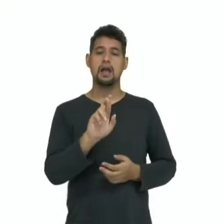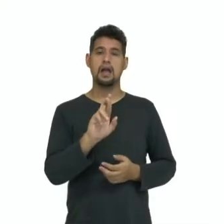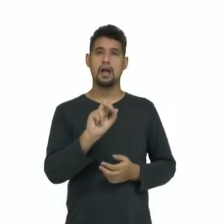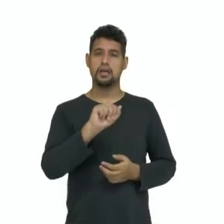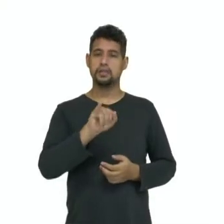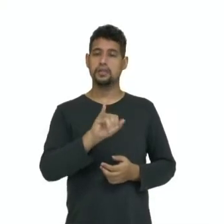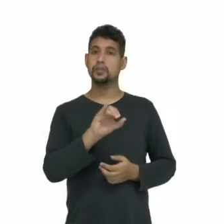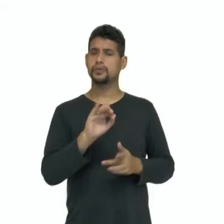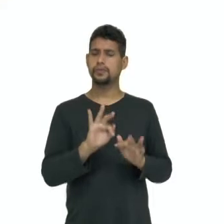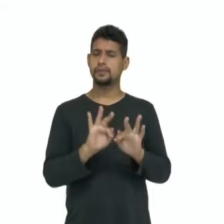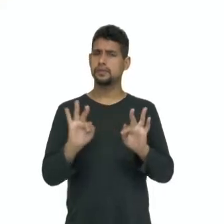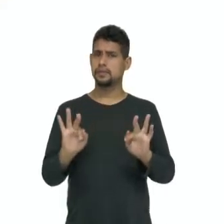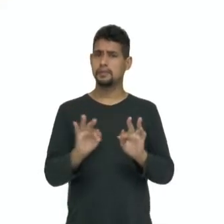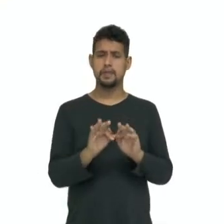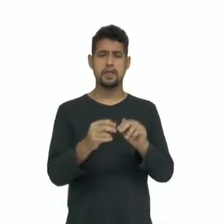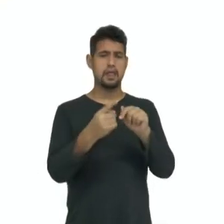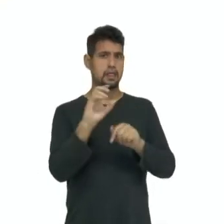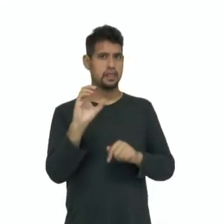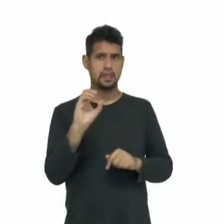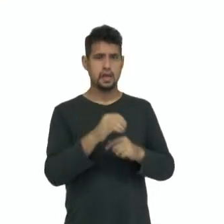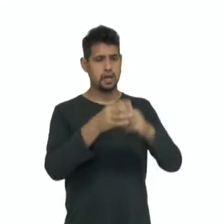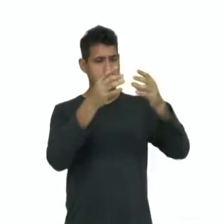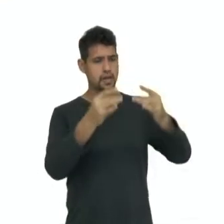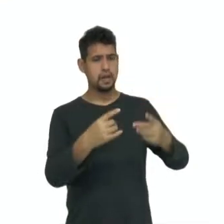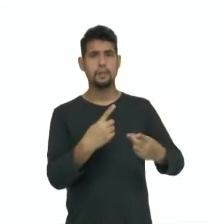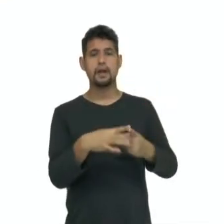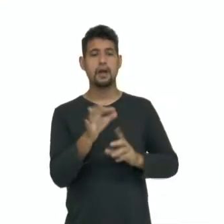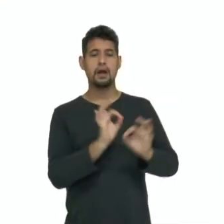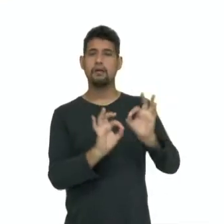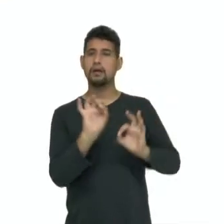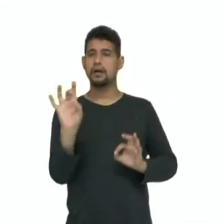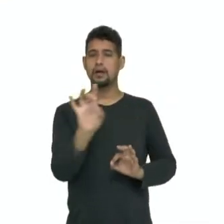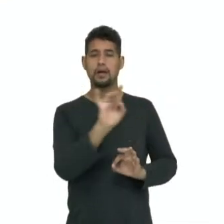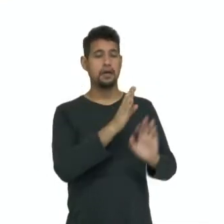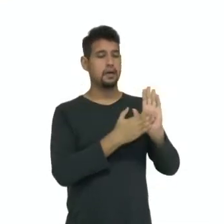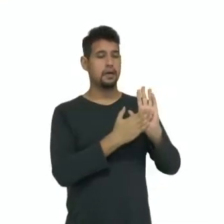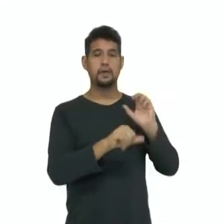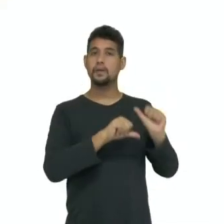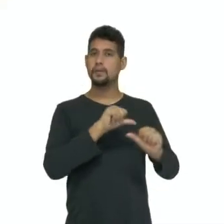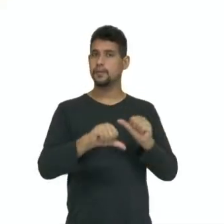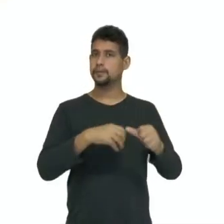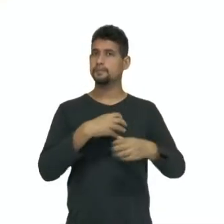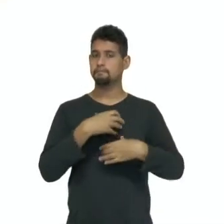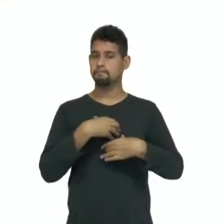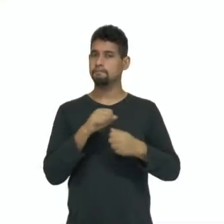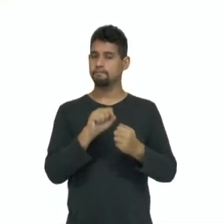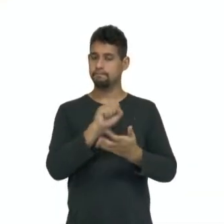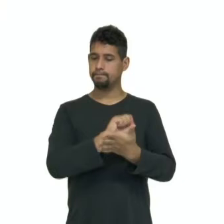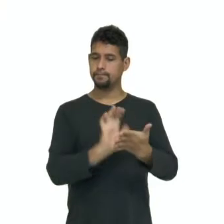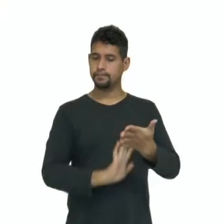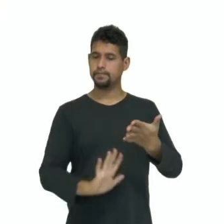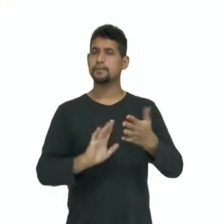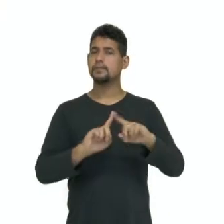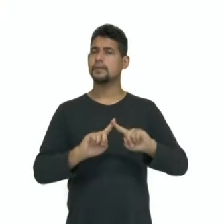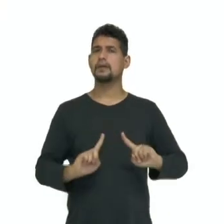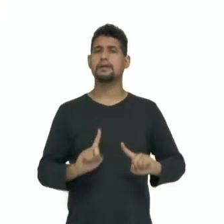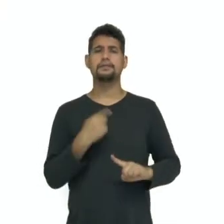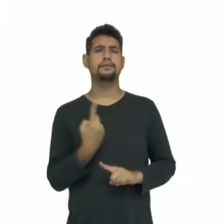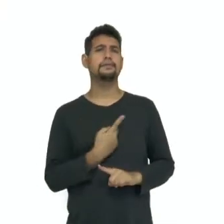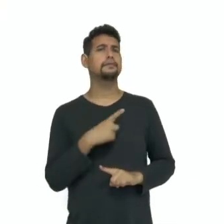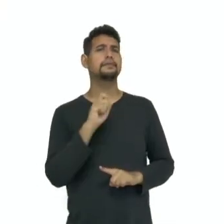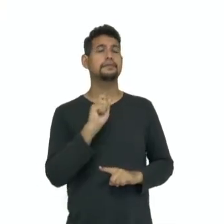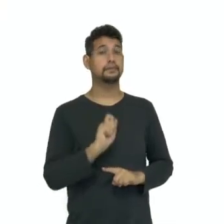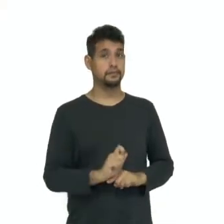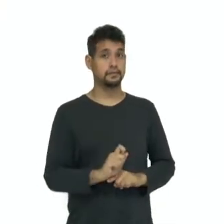de 10 elementos, pois a ordem dos candidatos altera a função a ser exercida. Portanto, nós